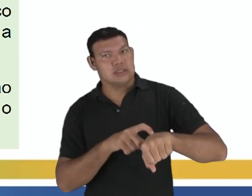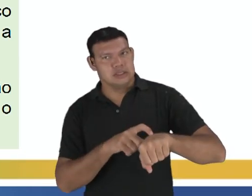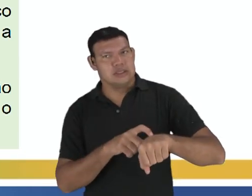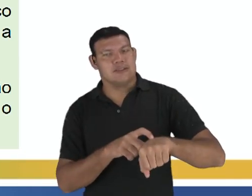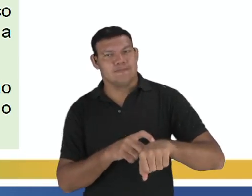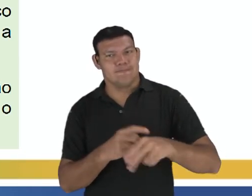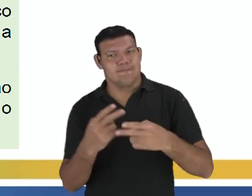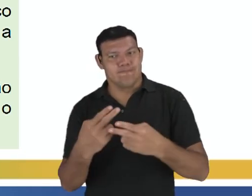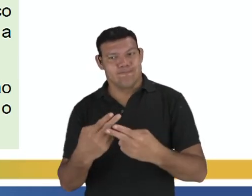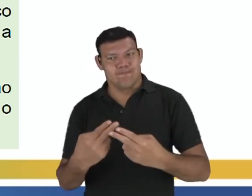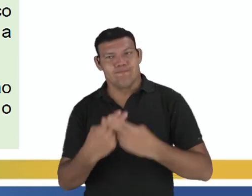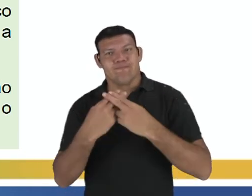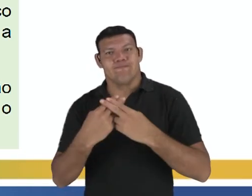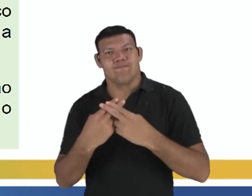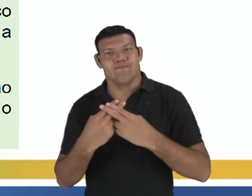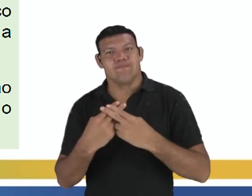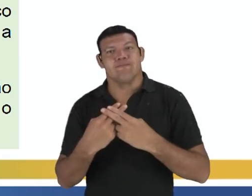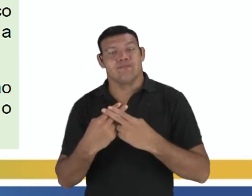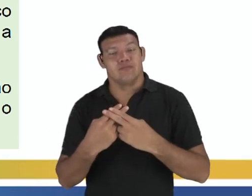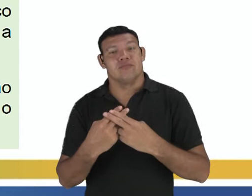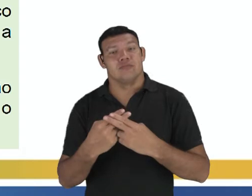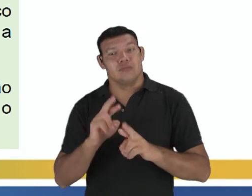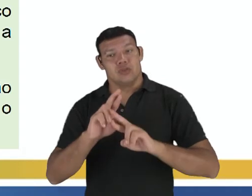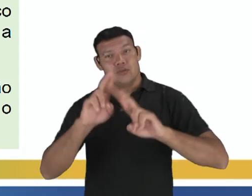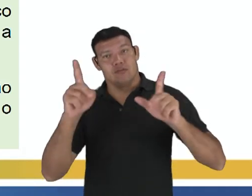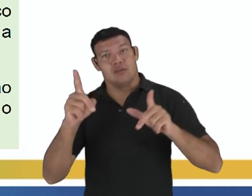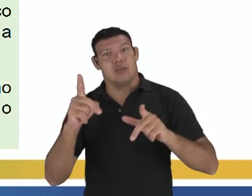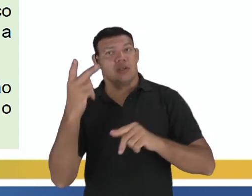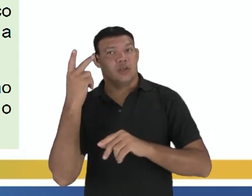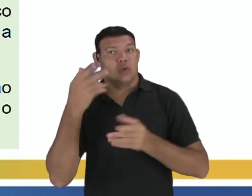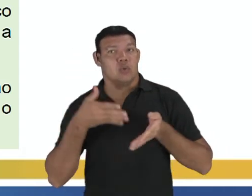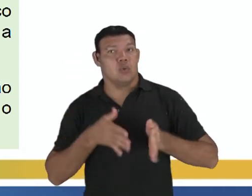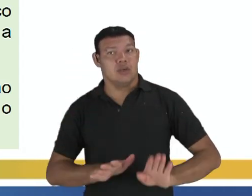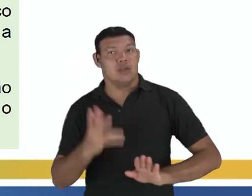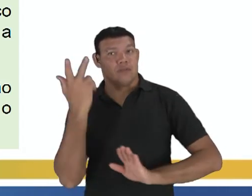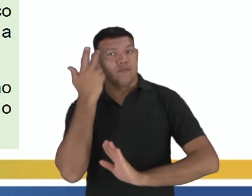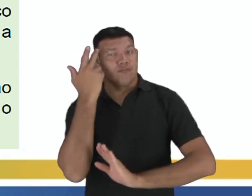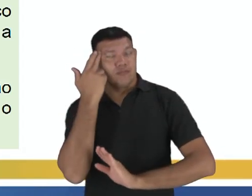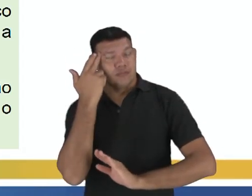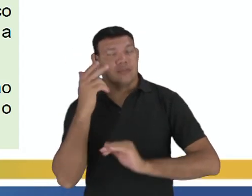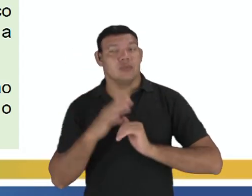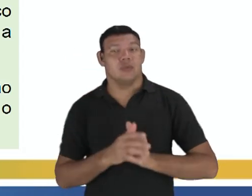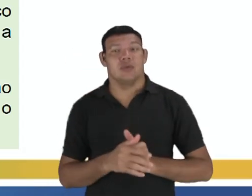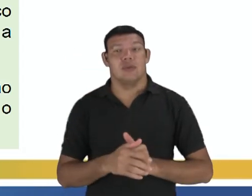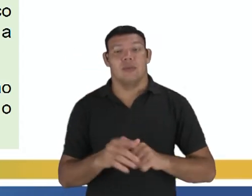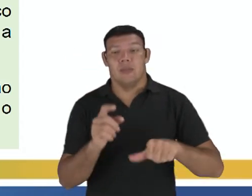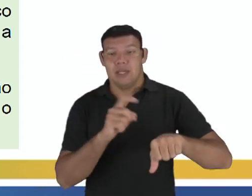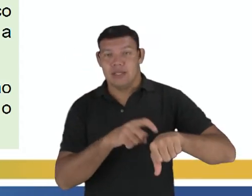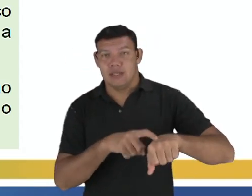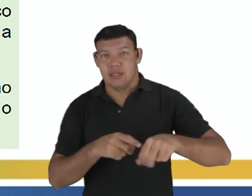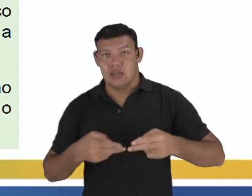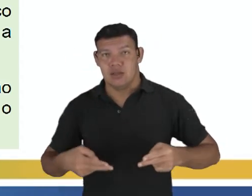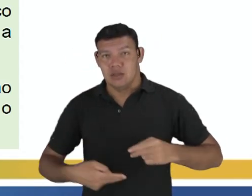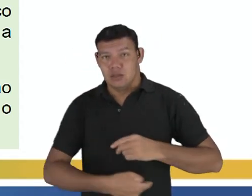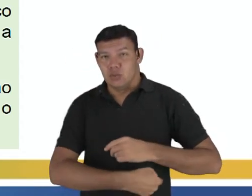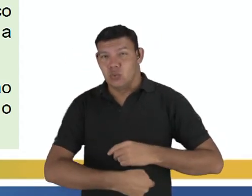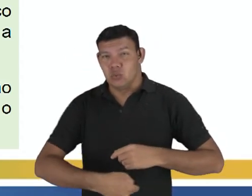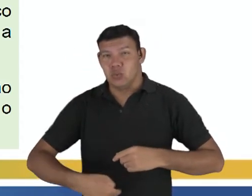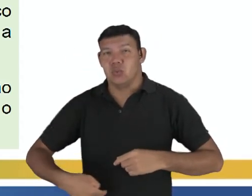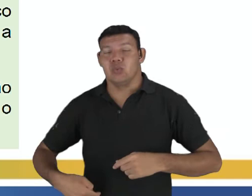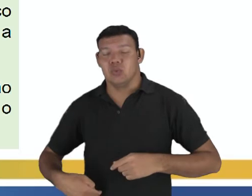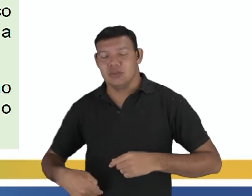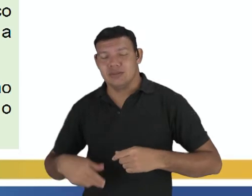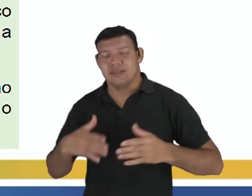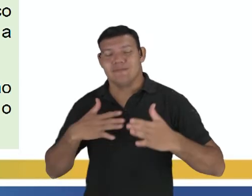pouco mais traumático né digamos assim do que o parto normal e ele envolve um processo cirúrgico né e envolve uma recuperação um